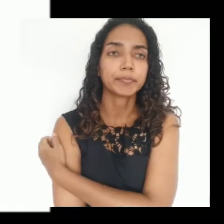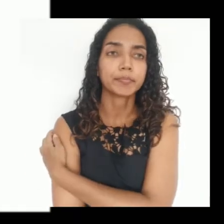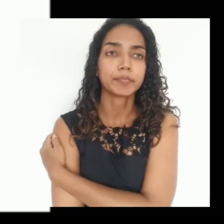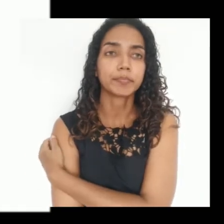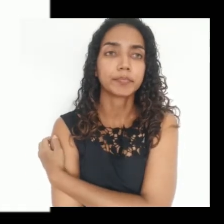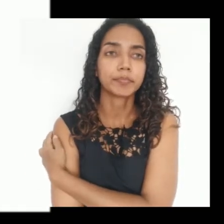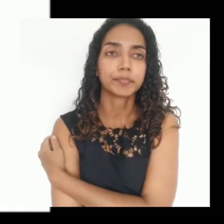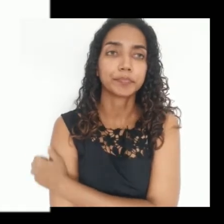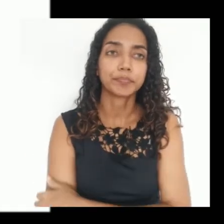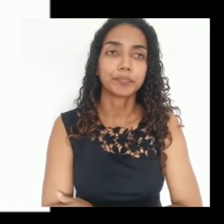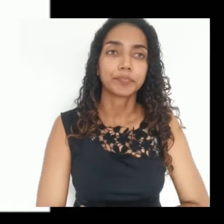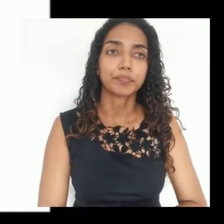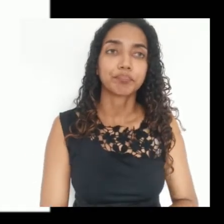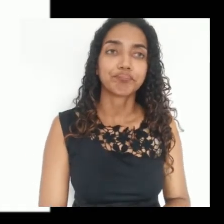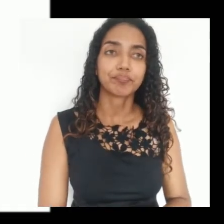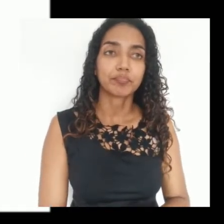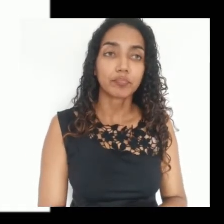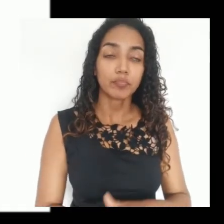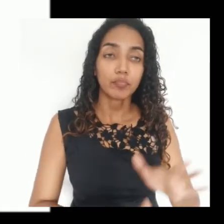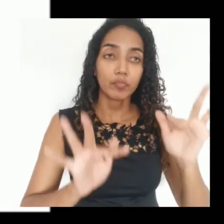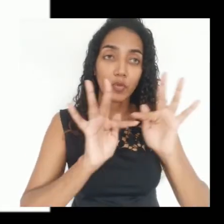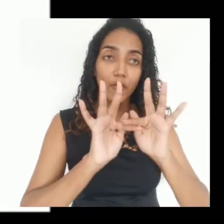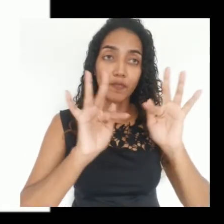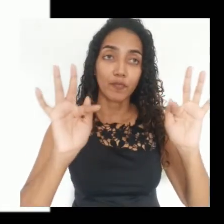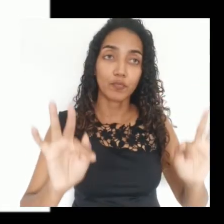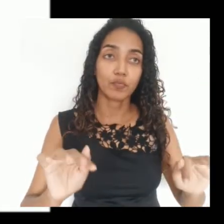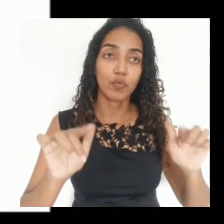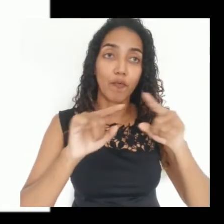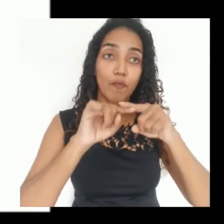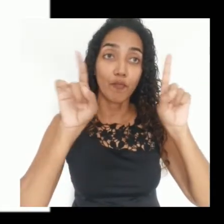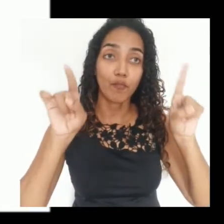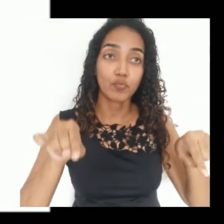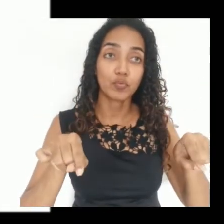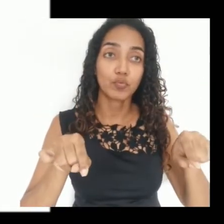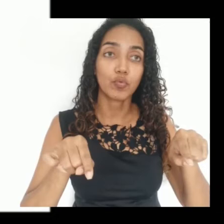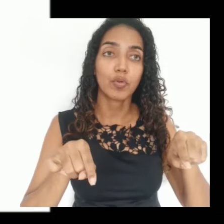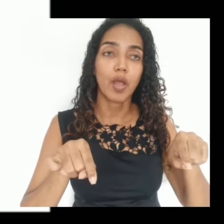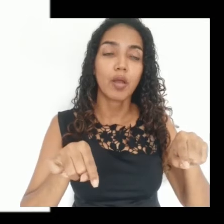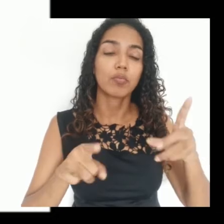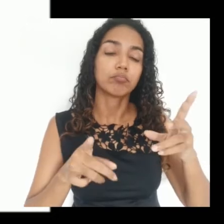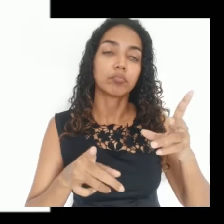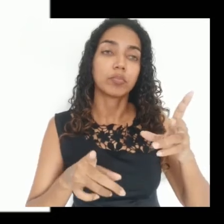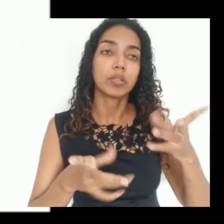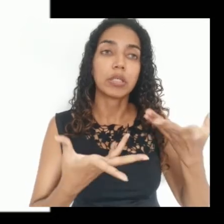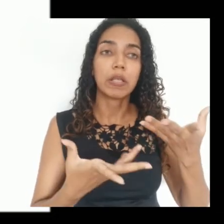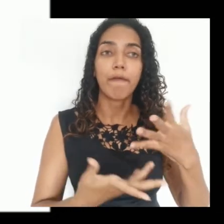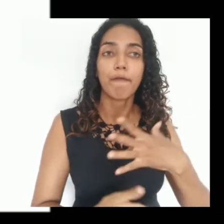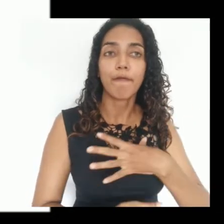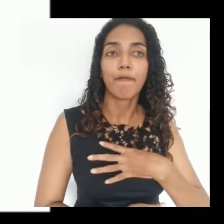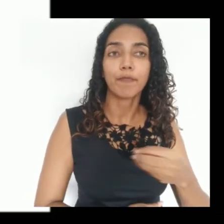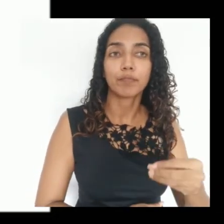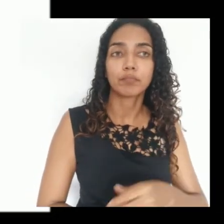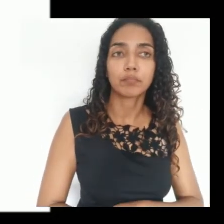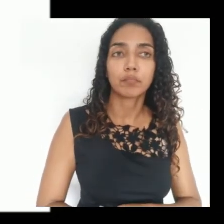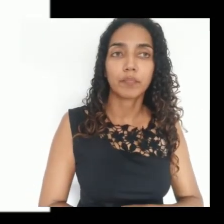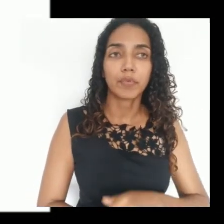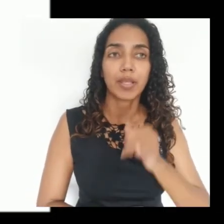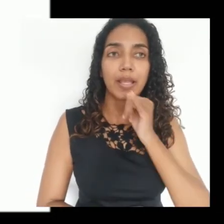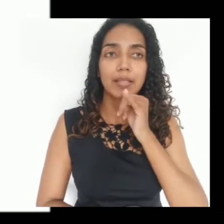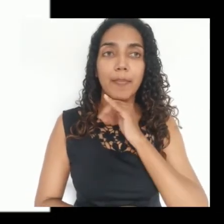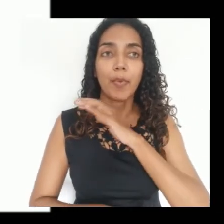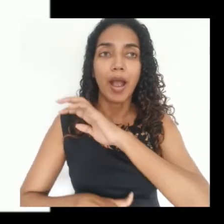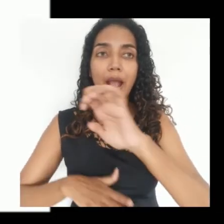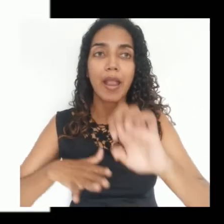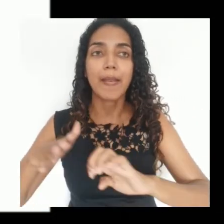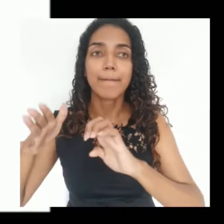dependente. Com a empresa você tem um funcionário que ele possui no seu cadastro funcional,